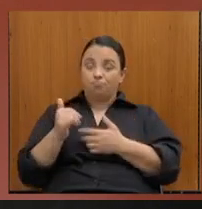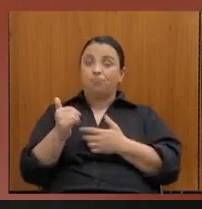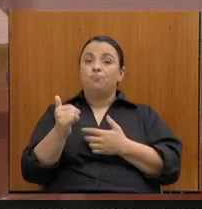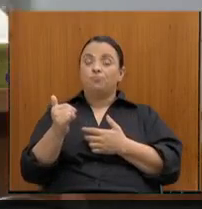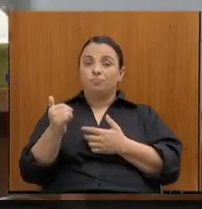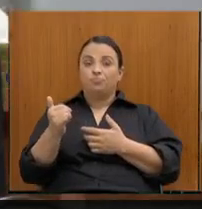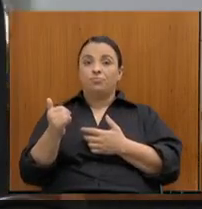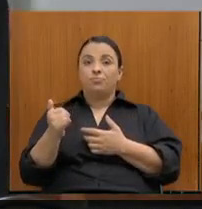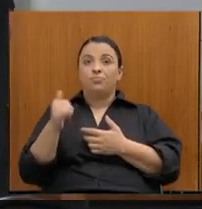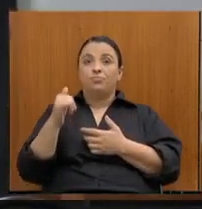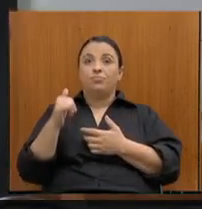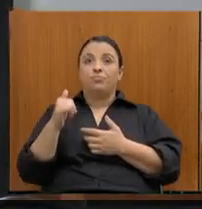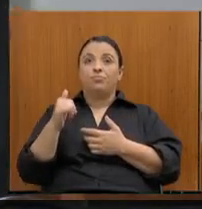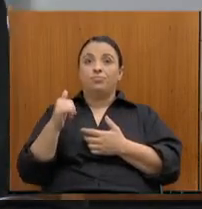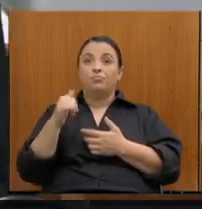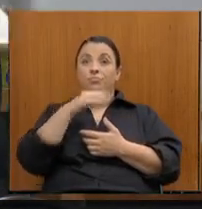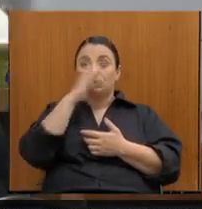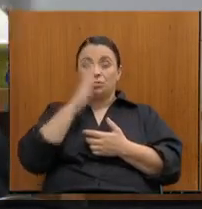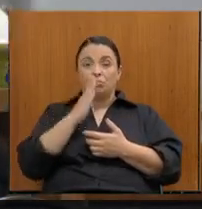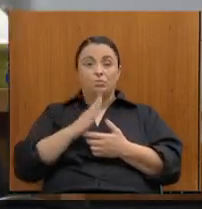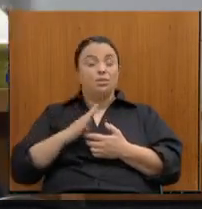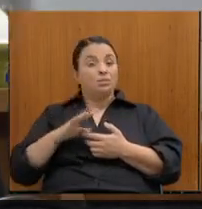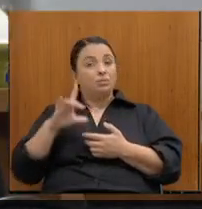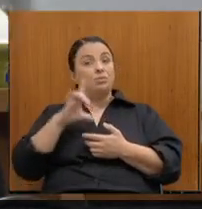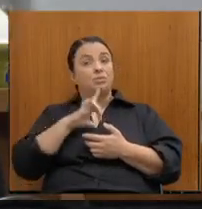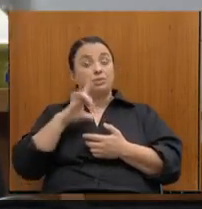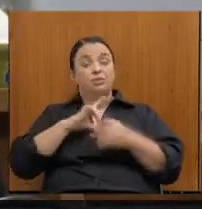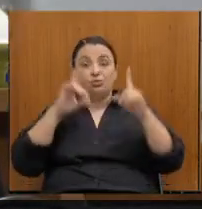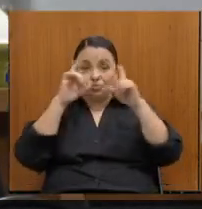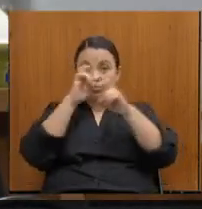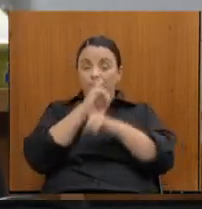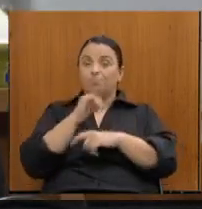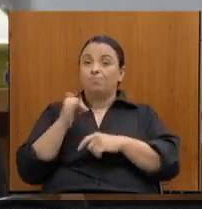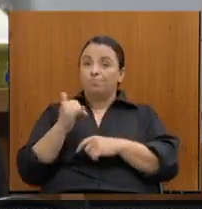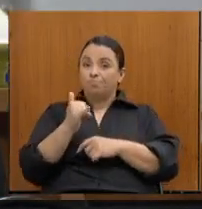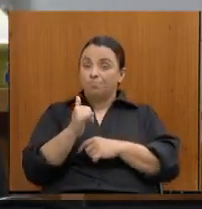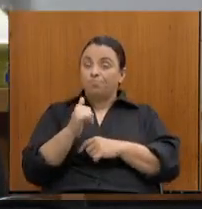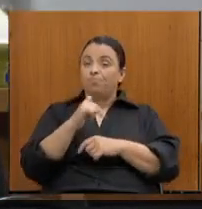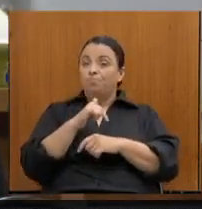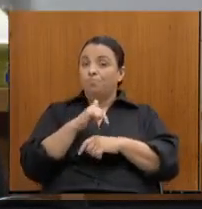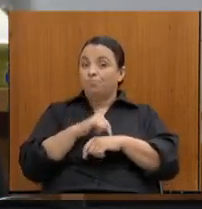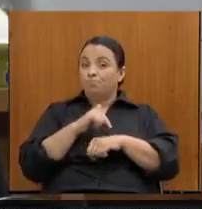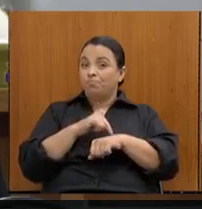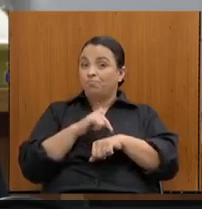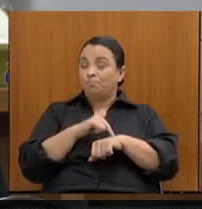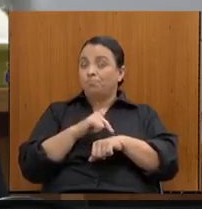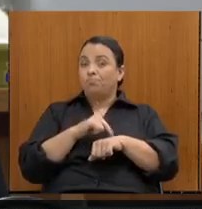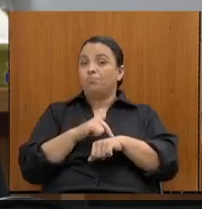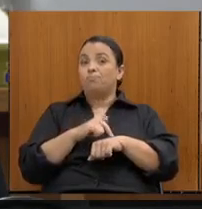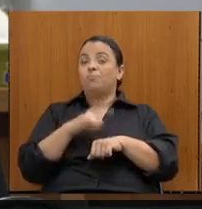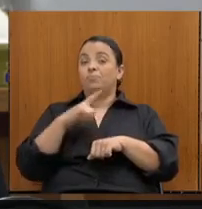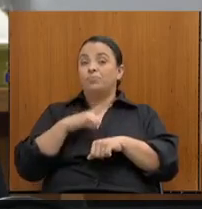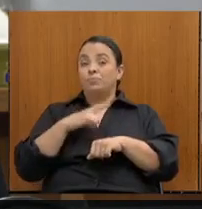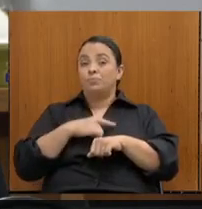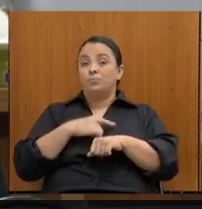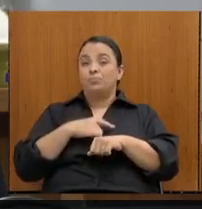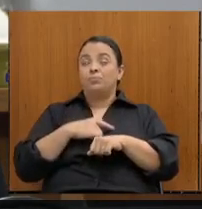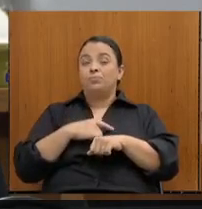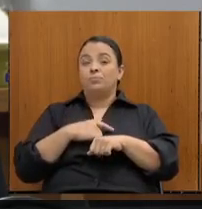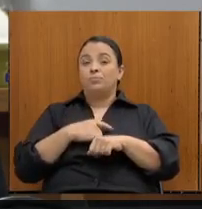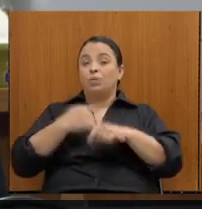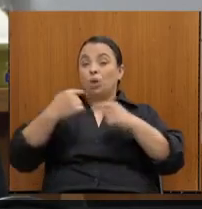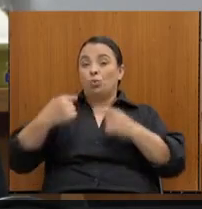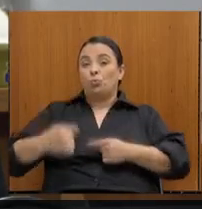é nesse país que atravessa grandes dificuldades energéticas no momento em que a concorrência não só pelo